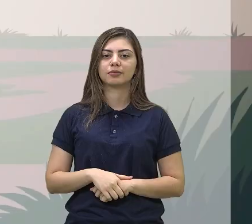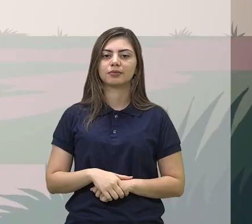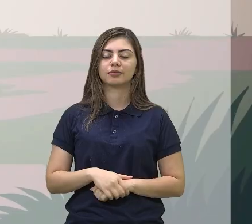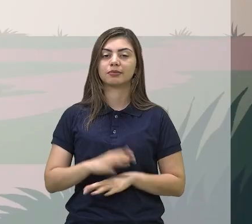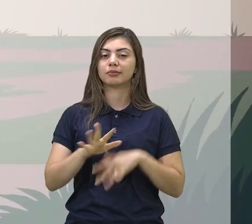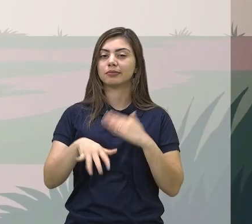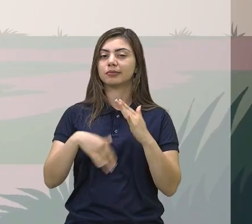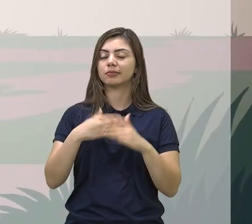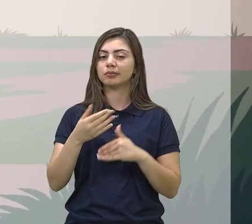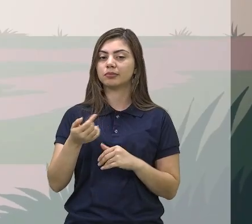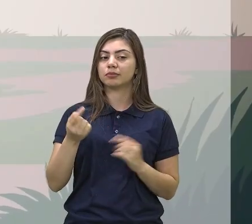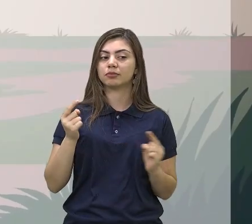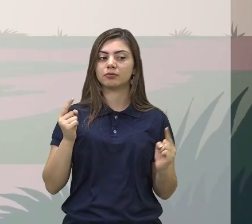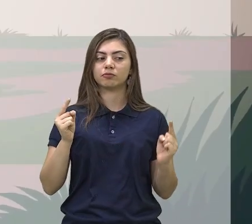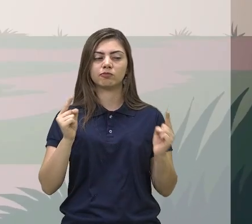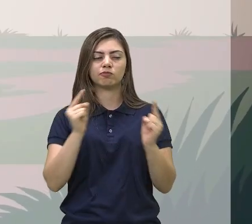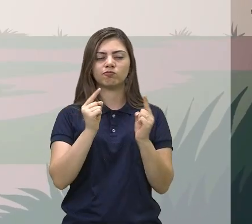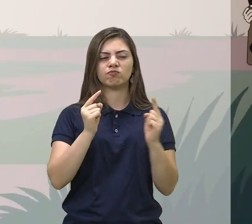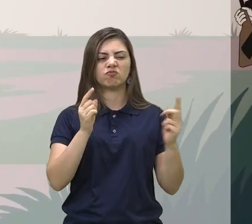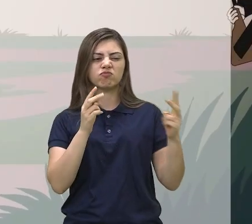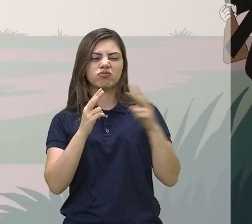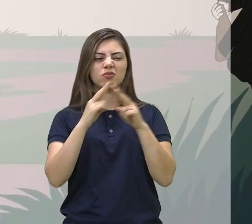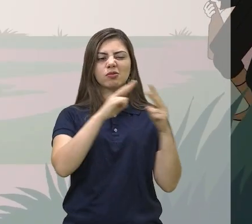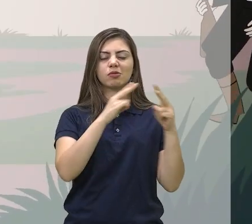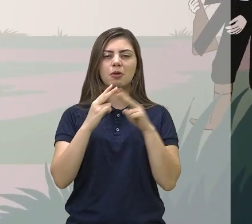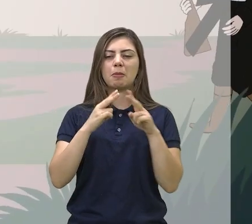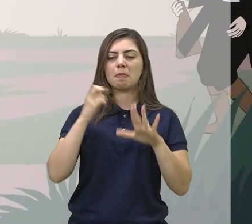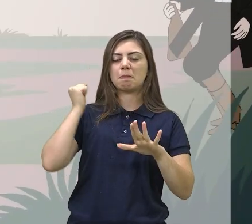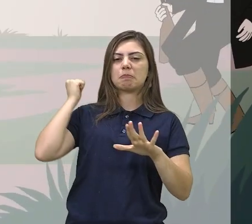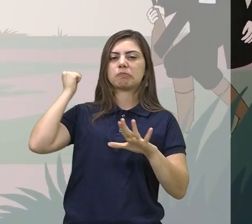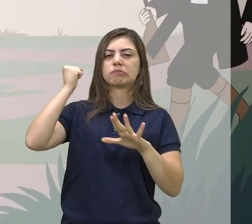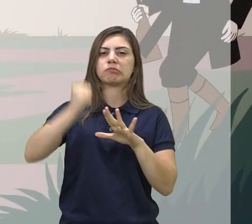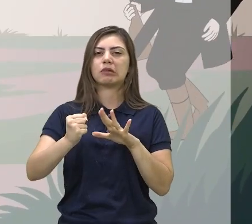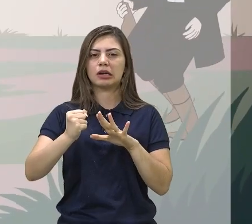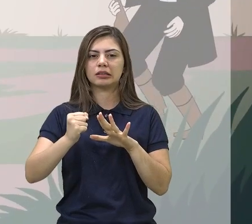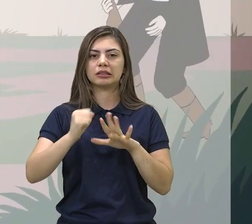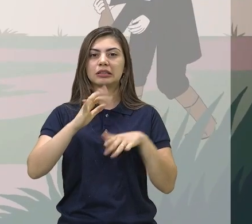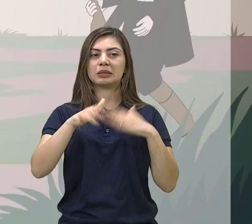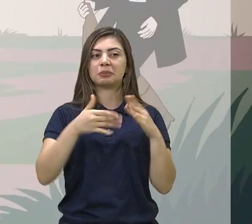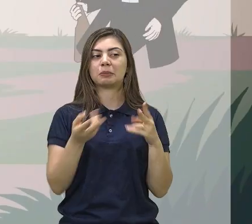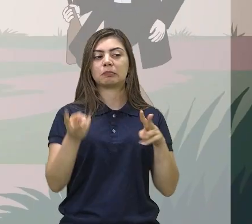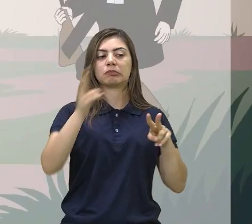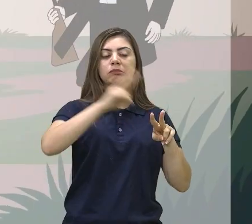Na tentativa de reencontro, Simão mata Baltazar e é preso.